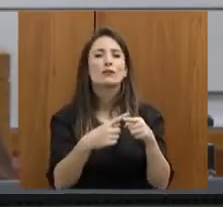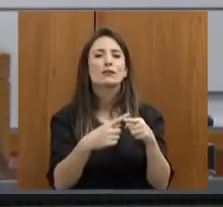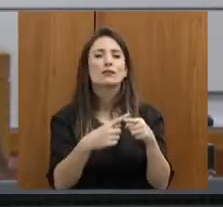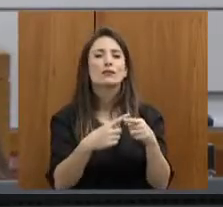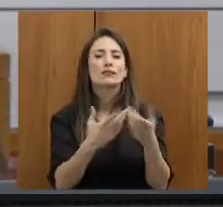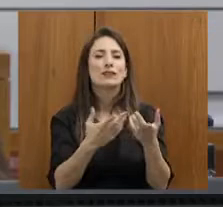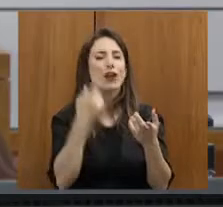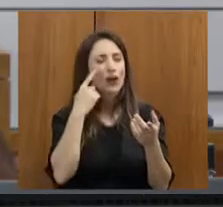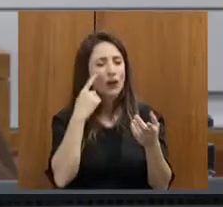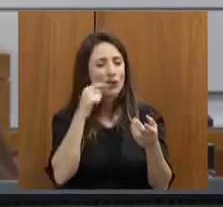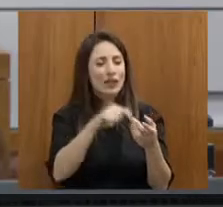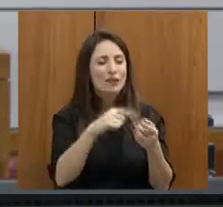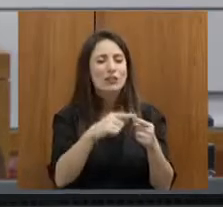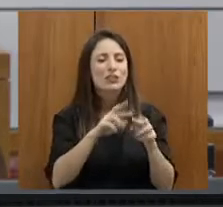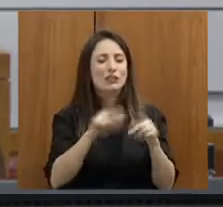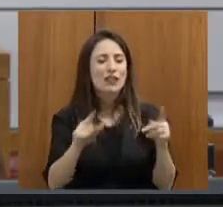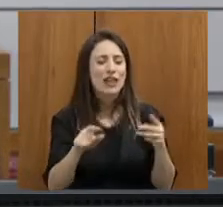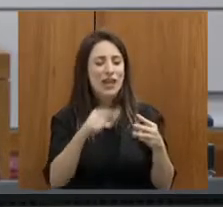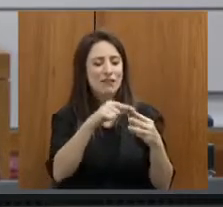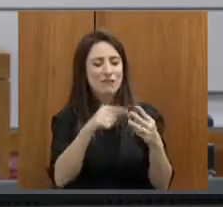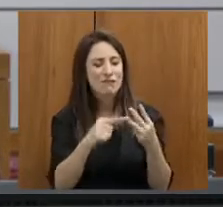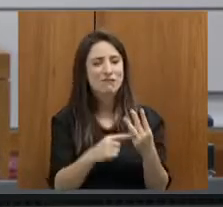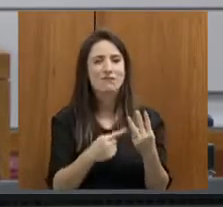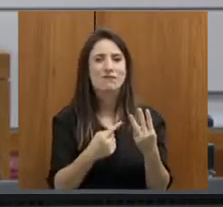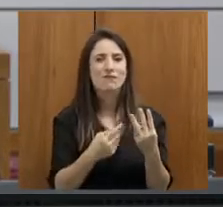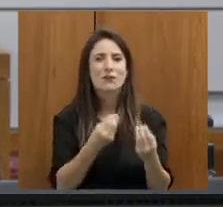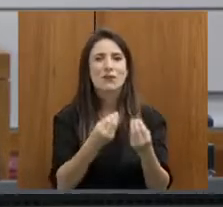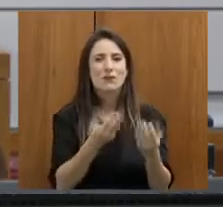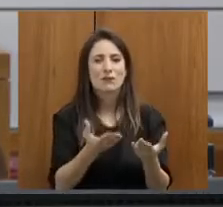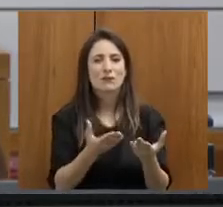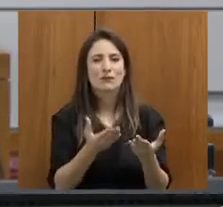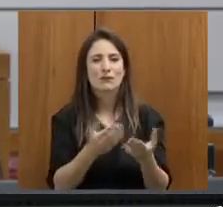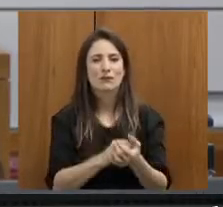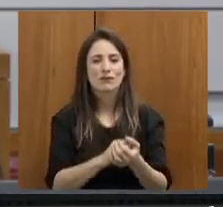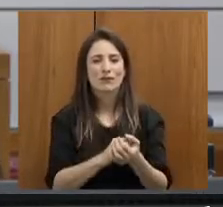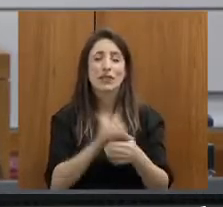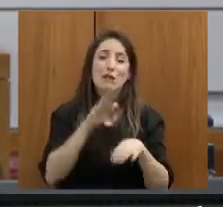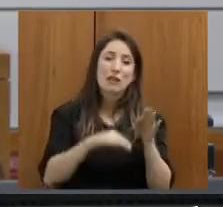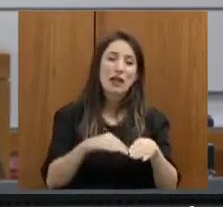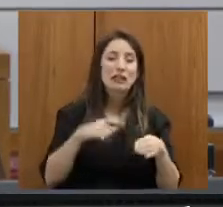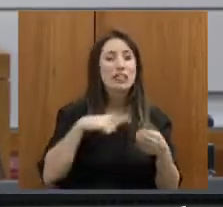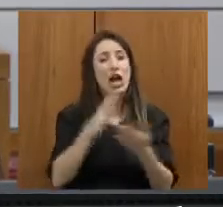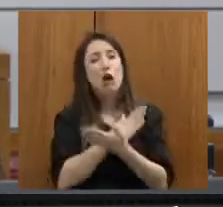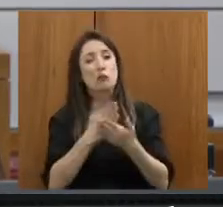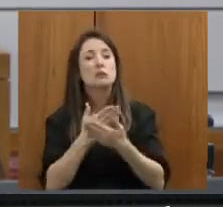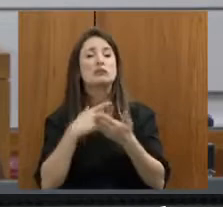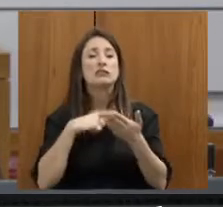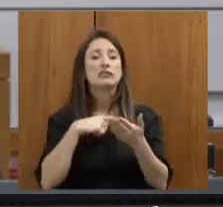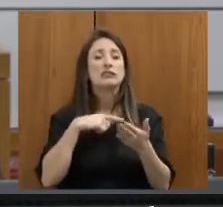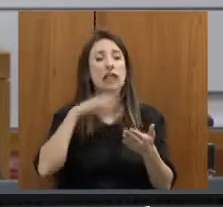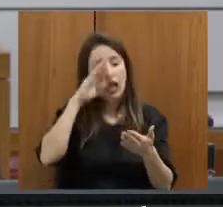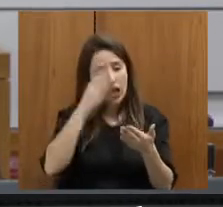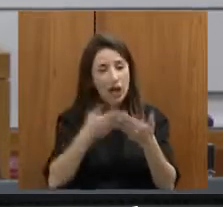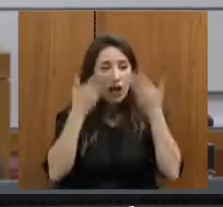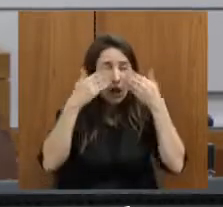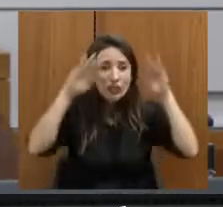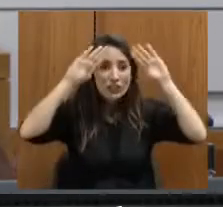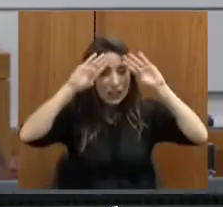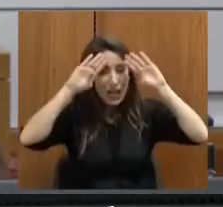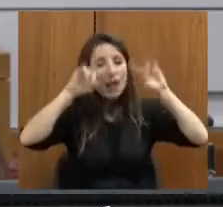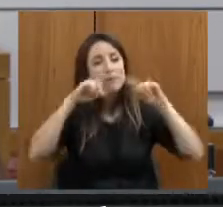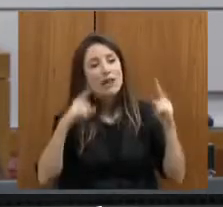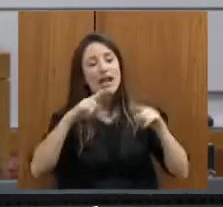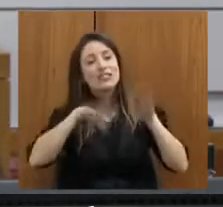o povo Geise ele contou à equipe a cultura de chá e a gente sabe que tem diferença